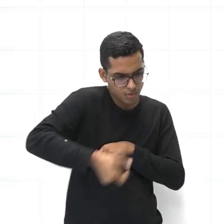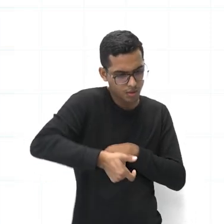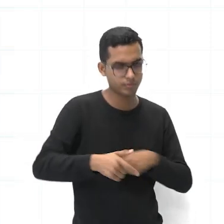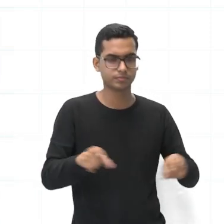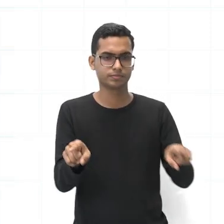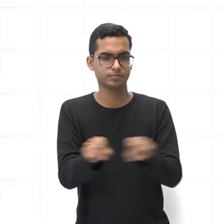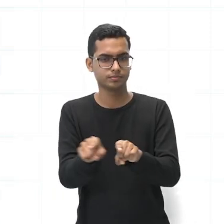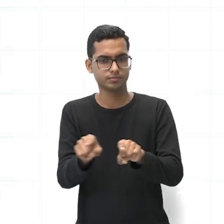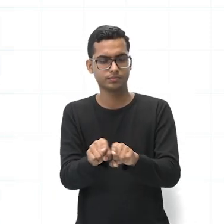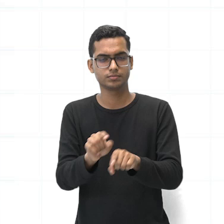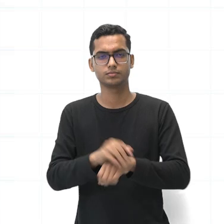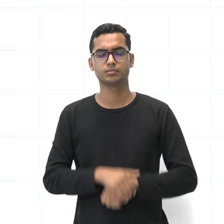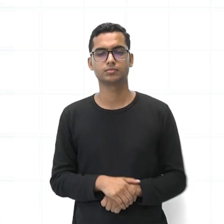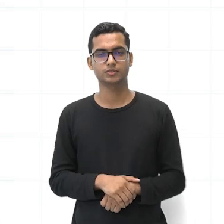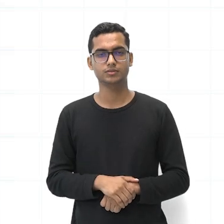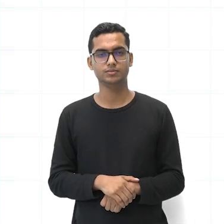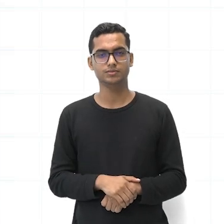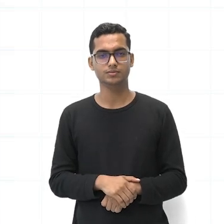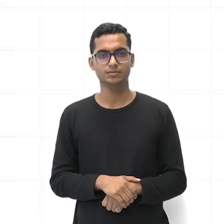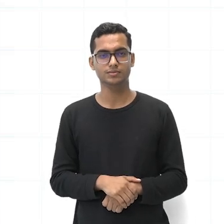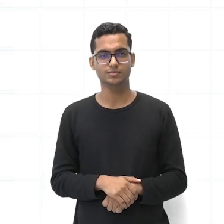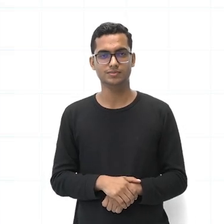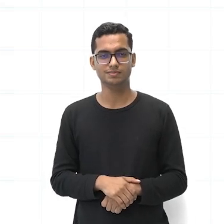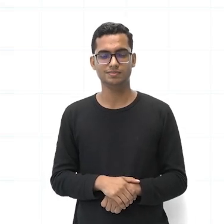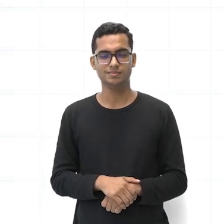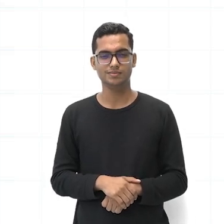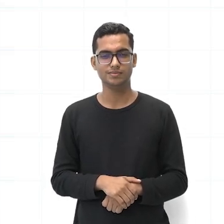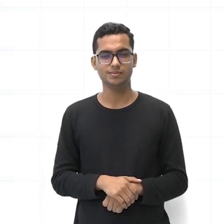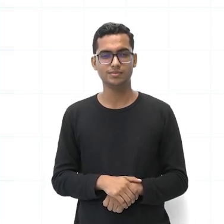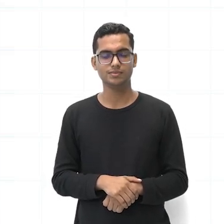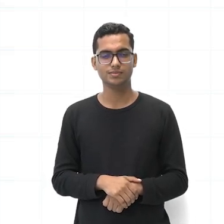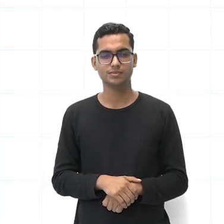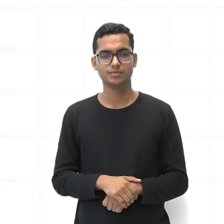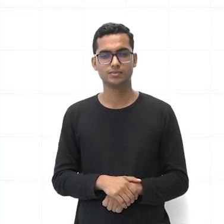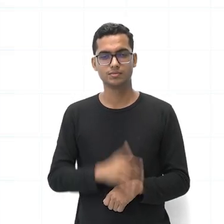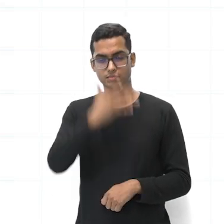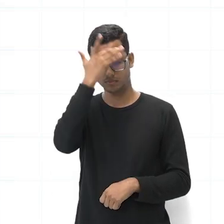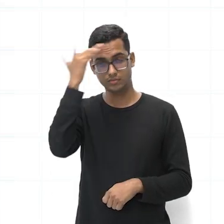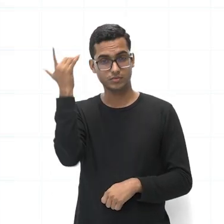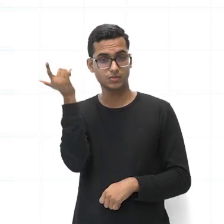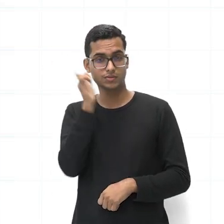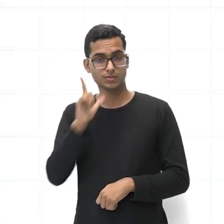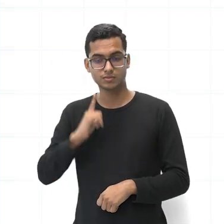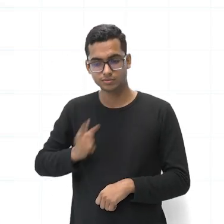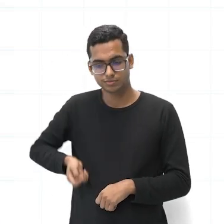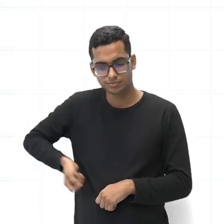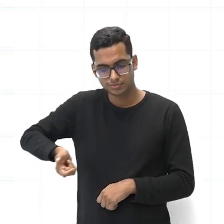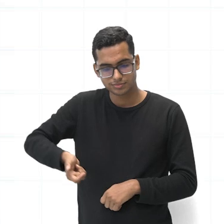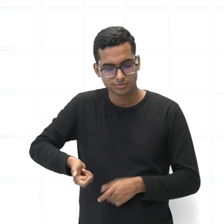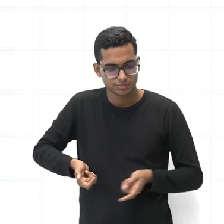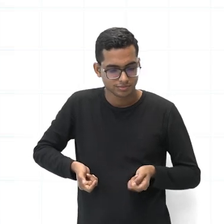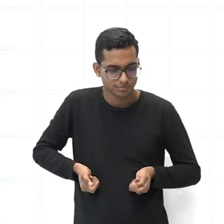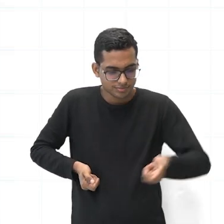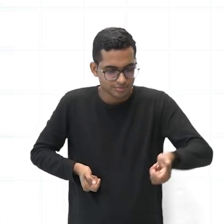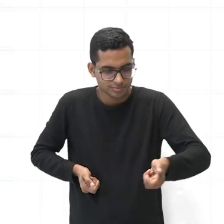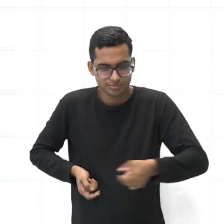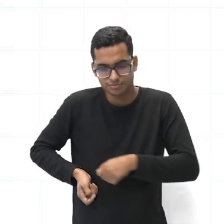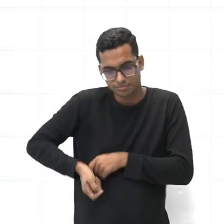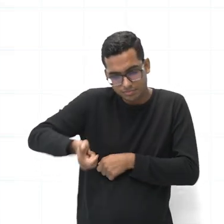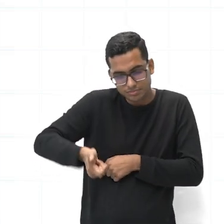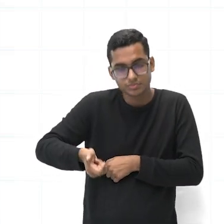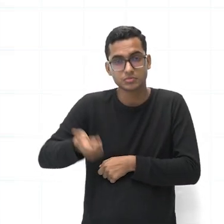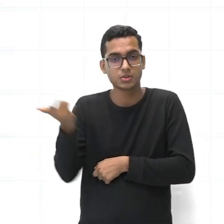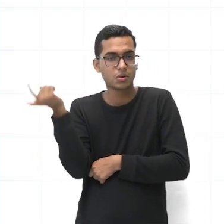o jogador da vez, né, fica com as bolinhas atingidas. Se acertar o buraco,